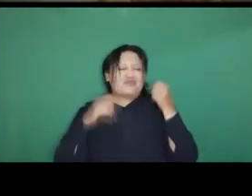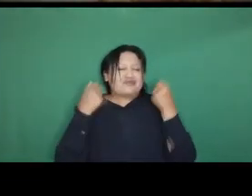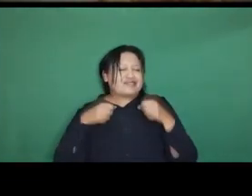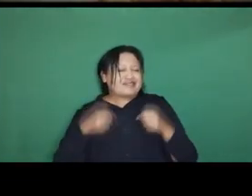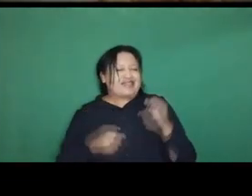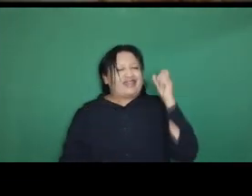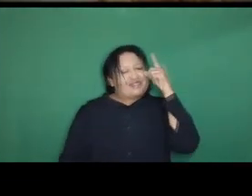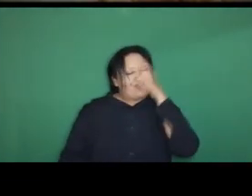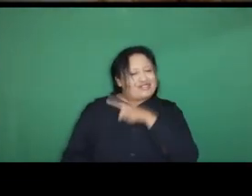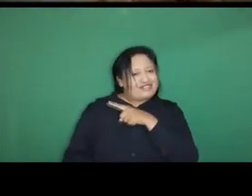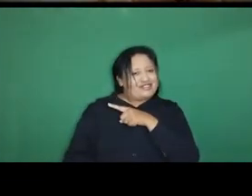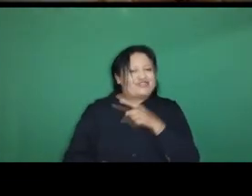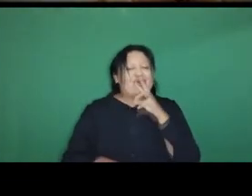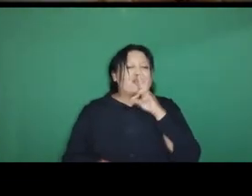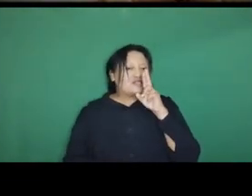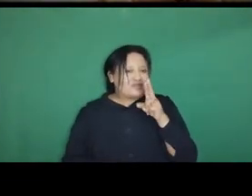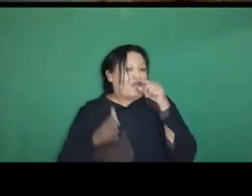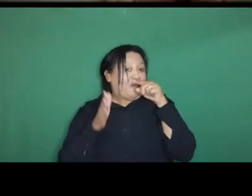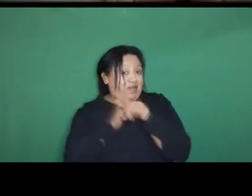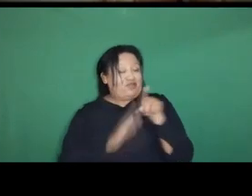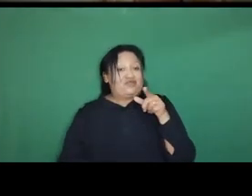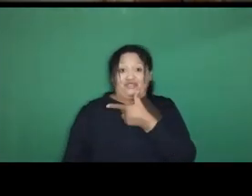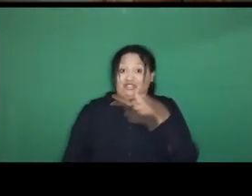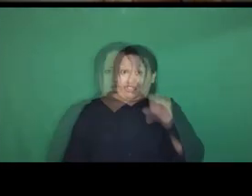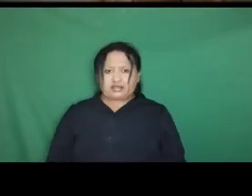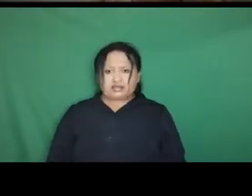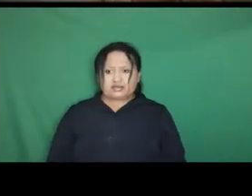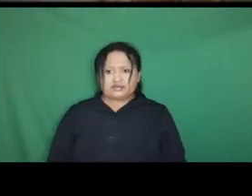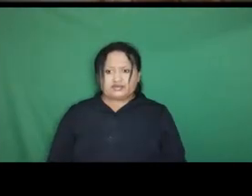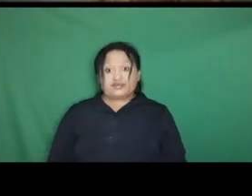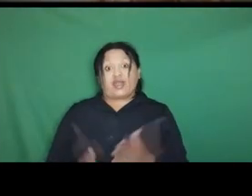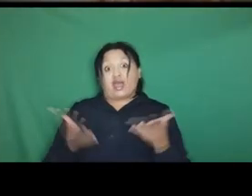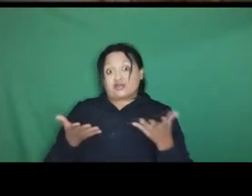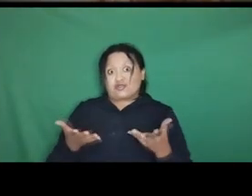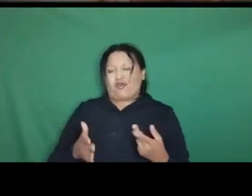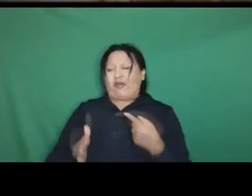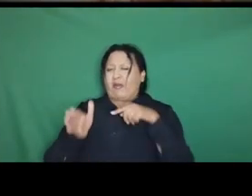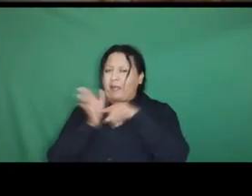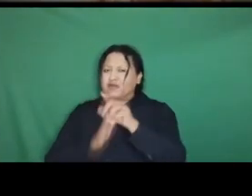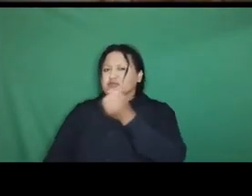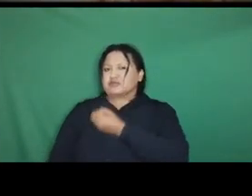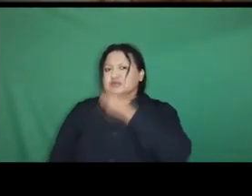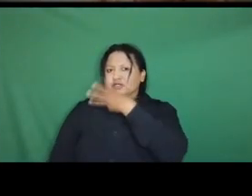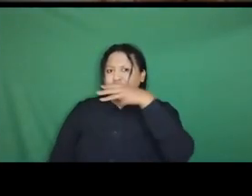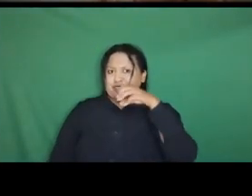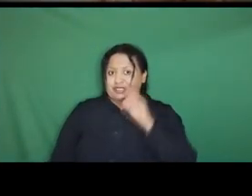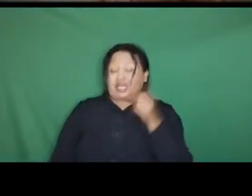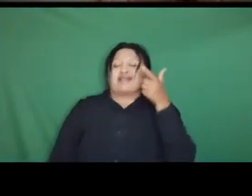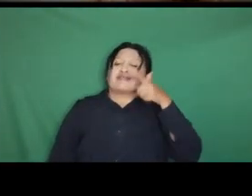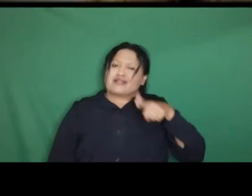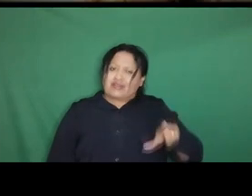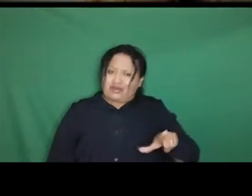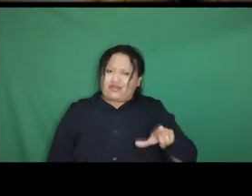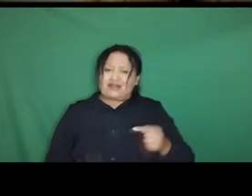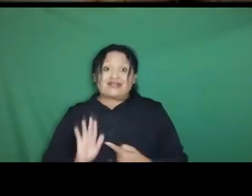grande dificuldade para responder a questão 29 passando a questão número 30 mais uma vez a gente